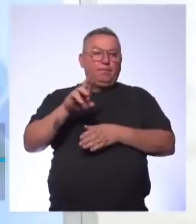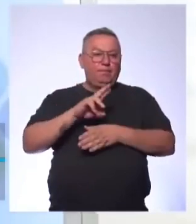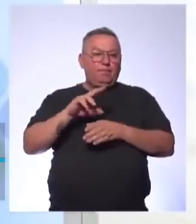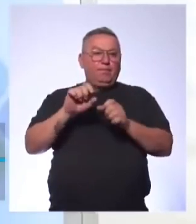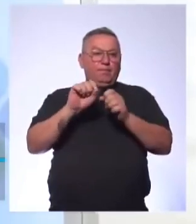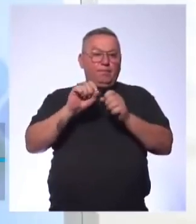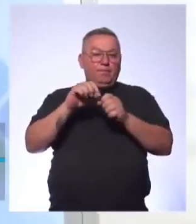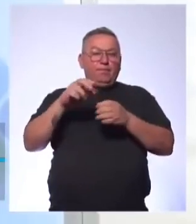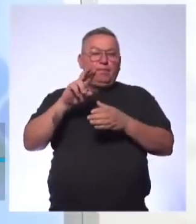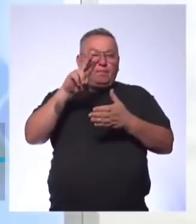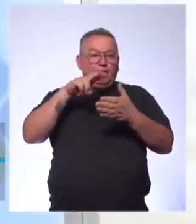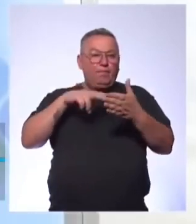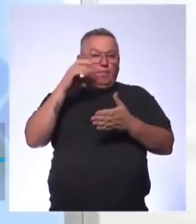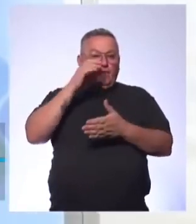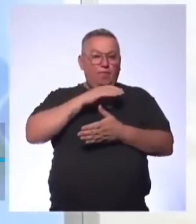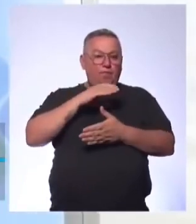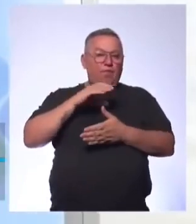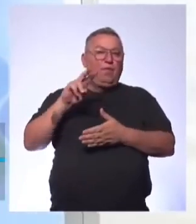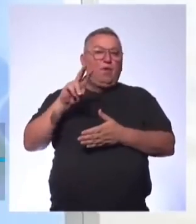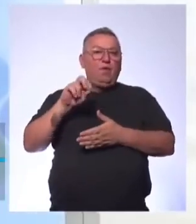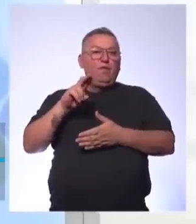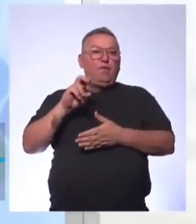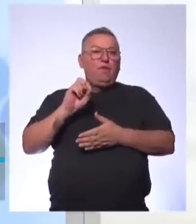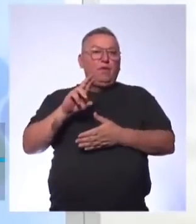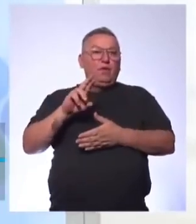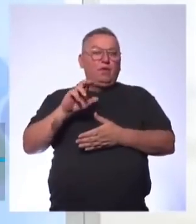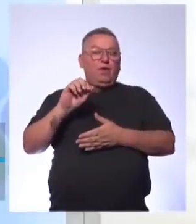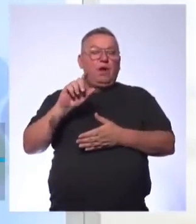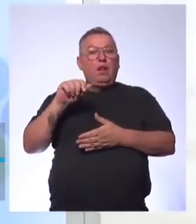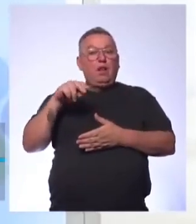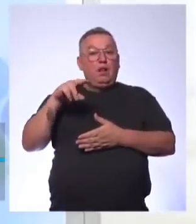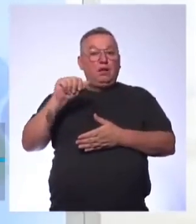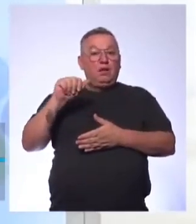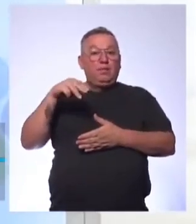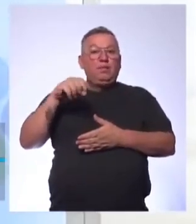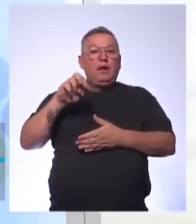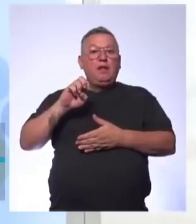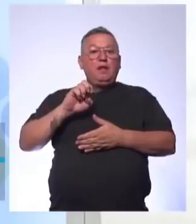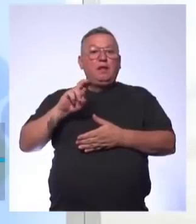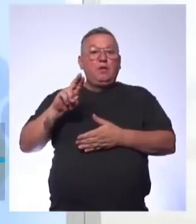esquime e no esqueme, o Vitor Mateus, a Alana, o Matheus Henrique e a Amanda